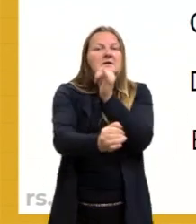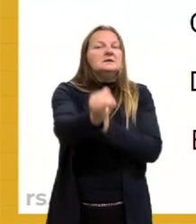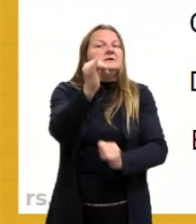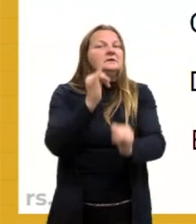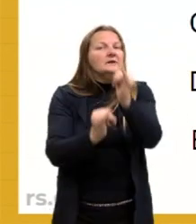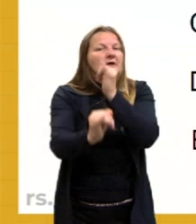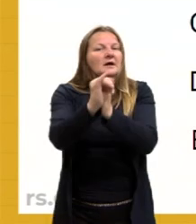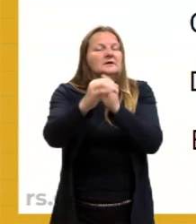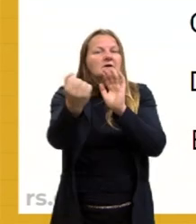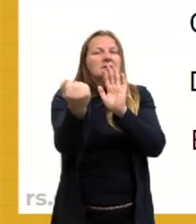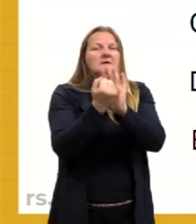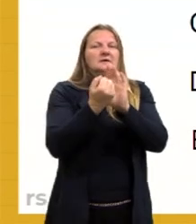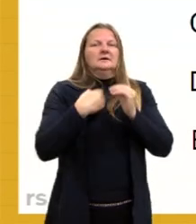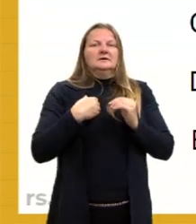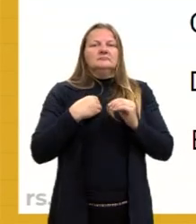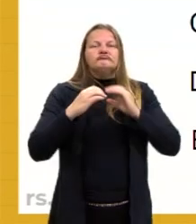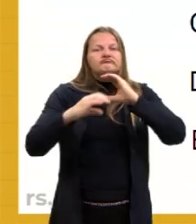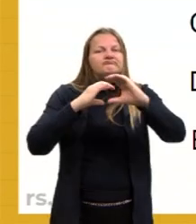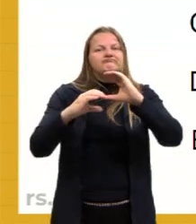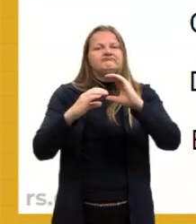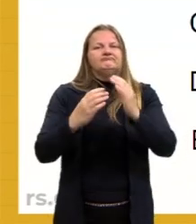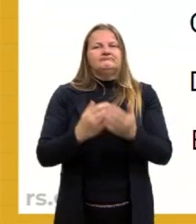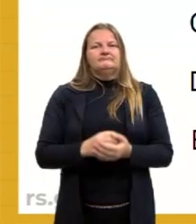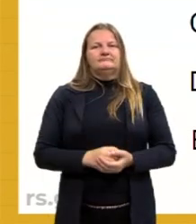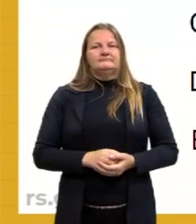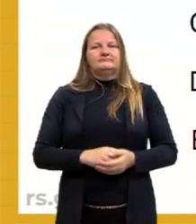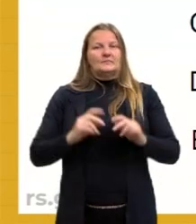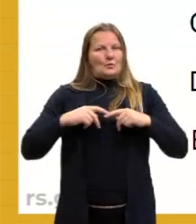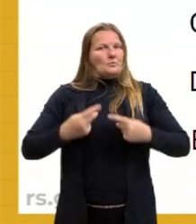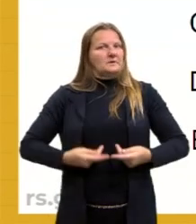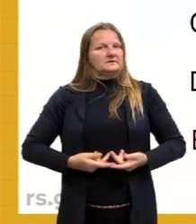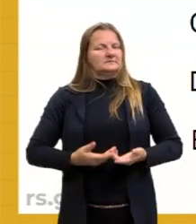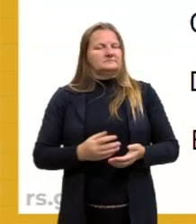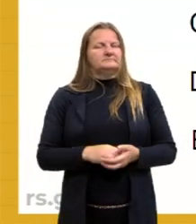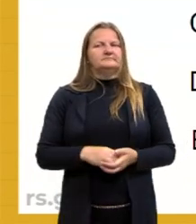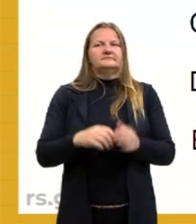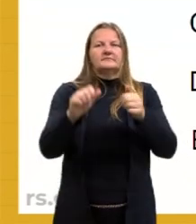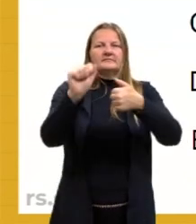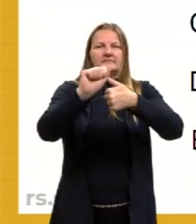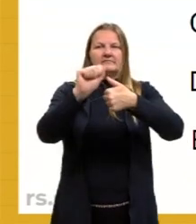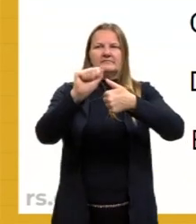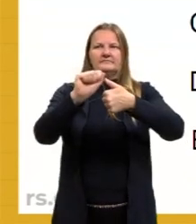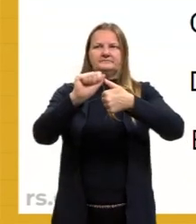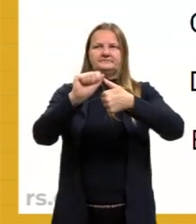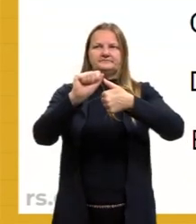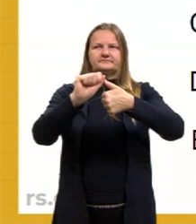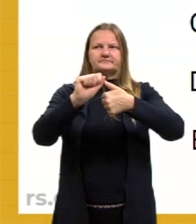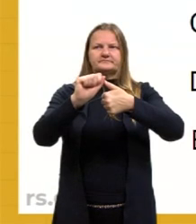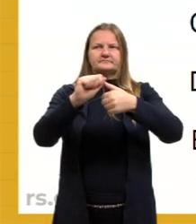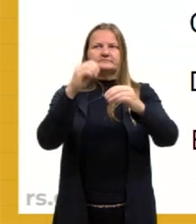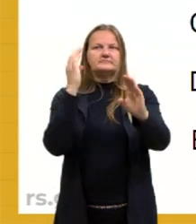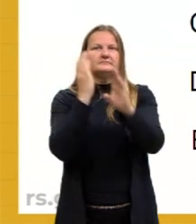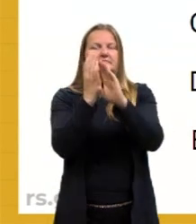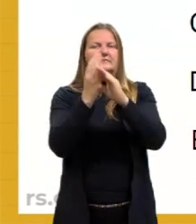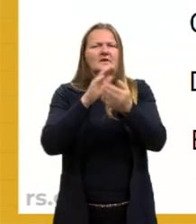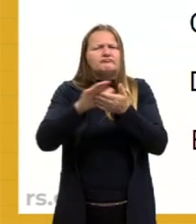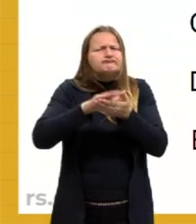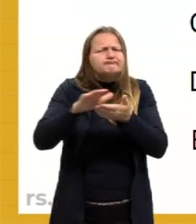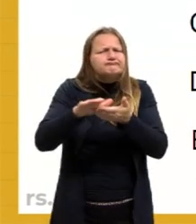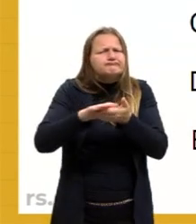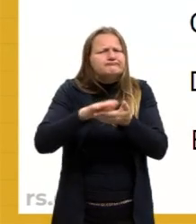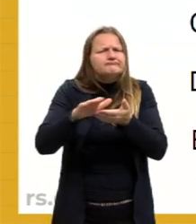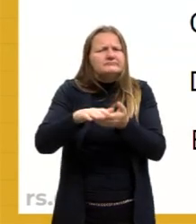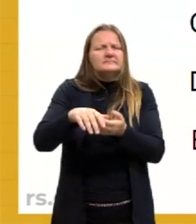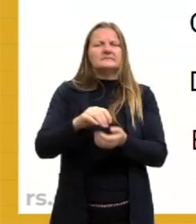causaram né na comunicação humana letra A da descoberta da mídia impressa